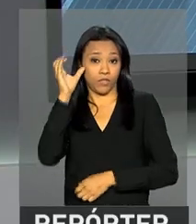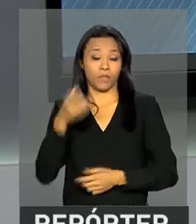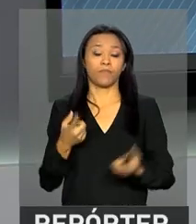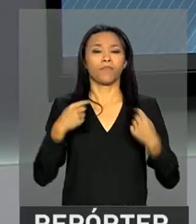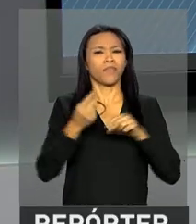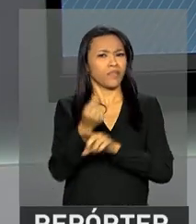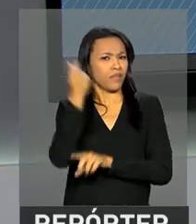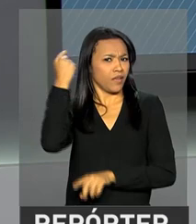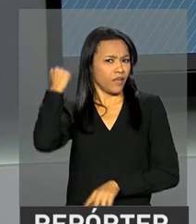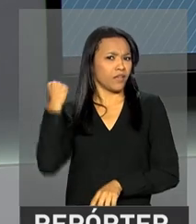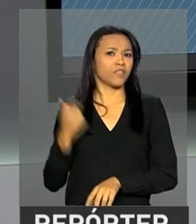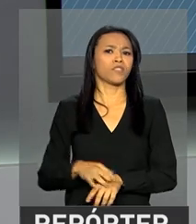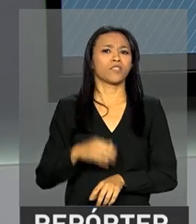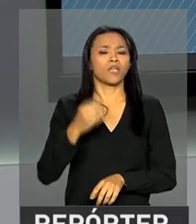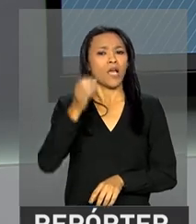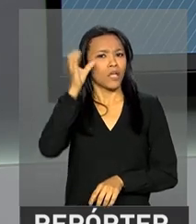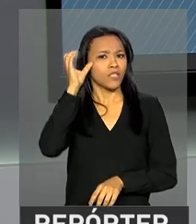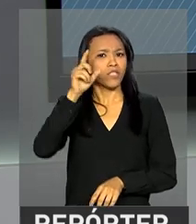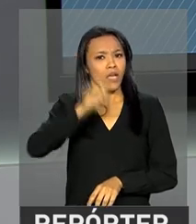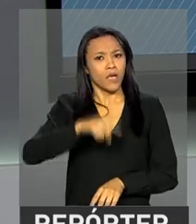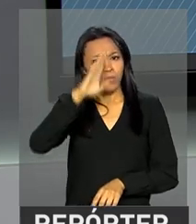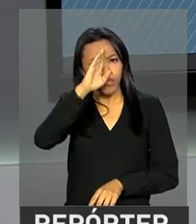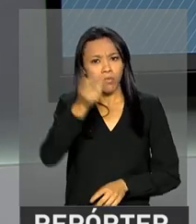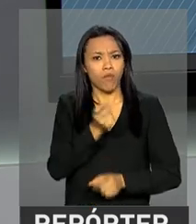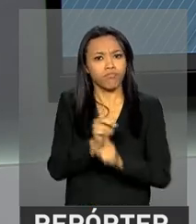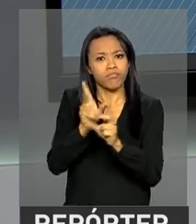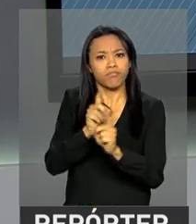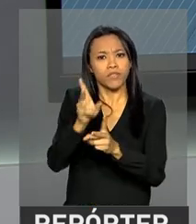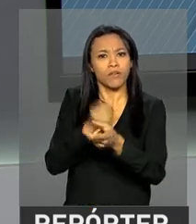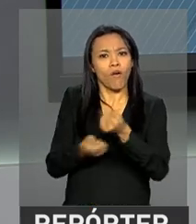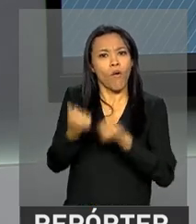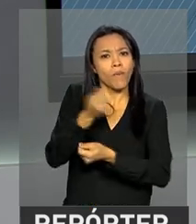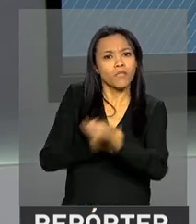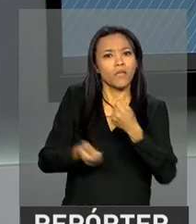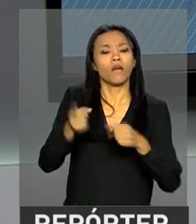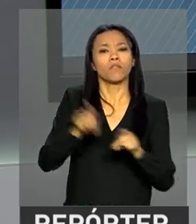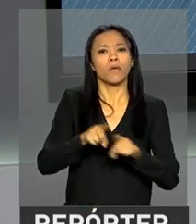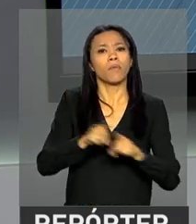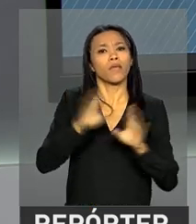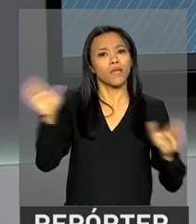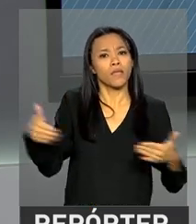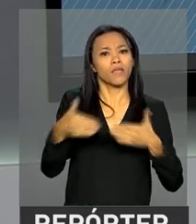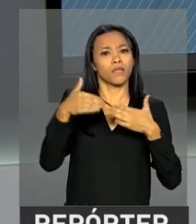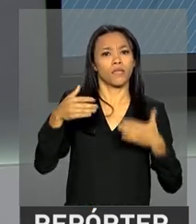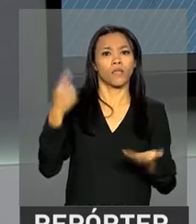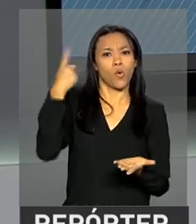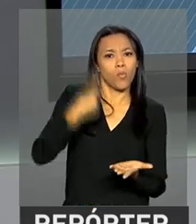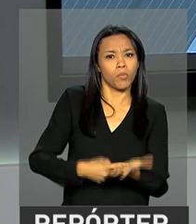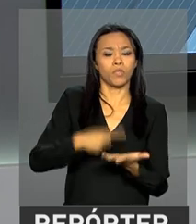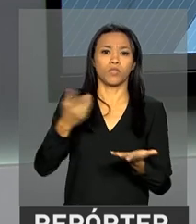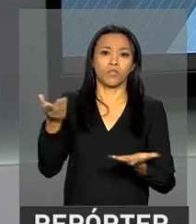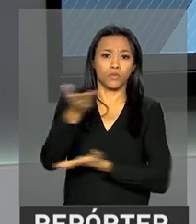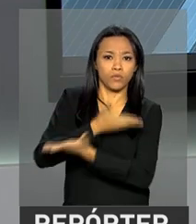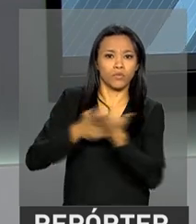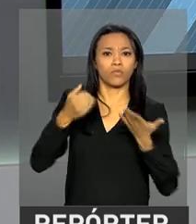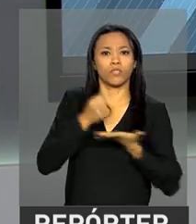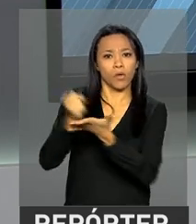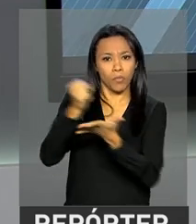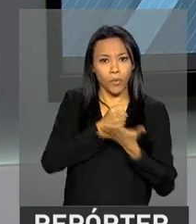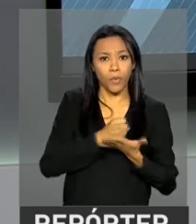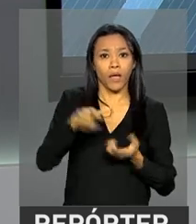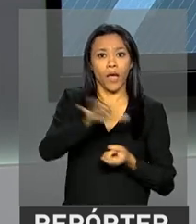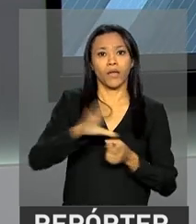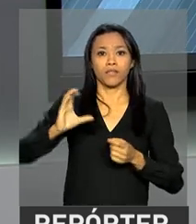a China é o nosso principal parceiro comercial. Também mantemos relações diplomáticas e acordos de cooperação com os chineses em áreas